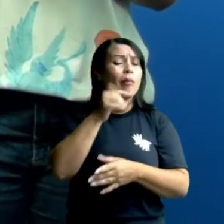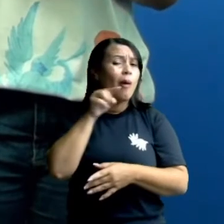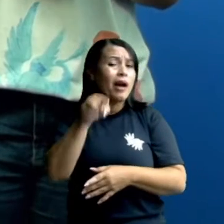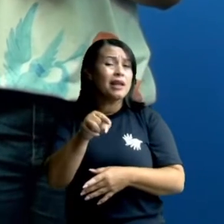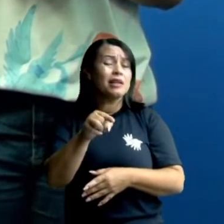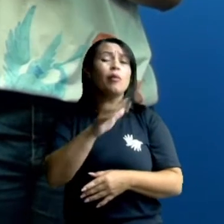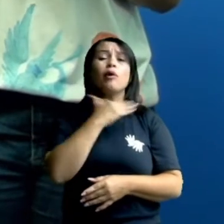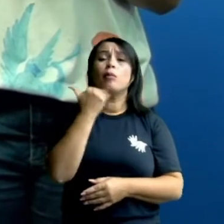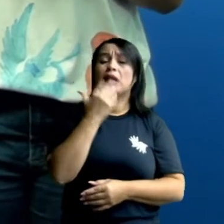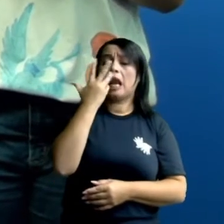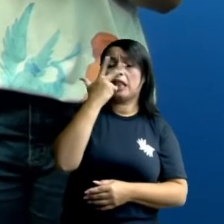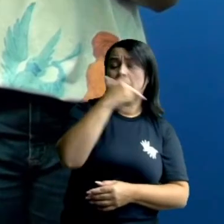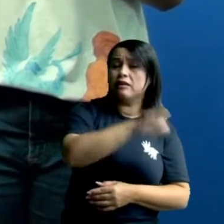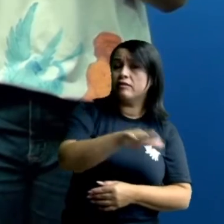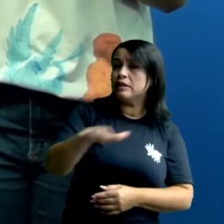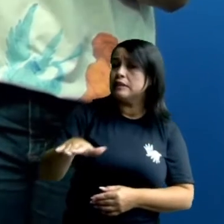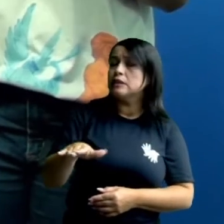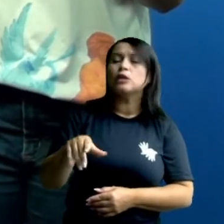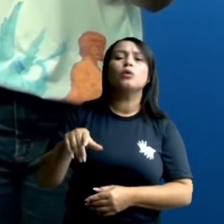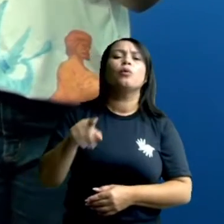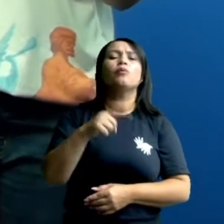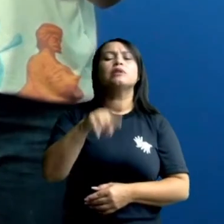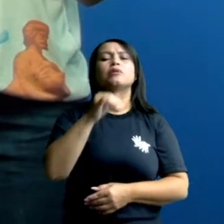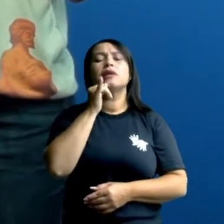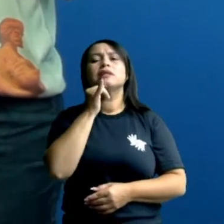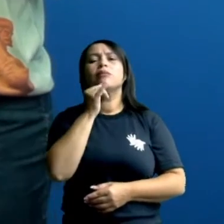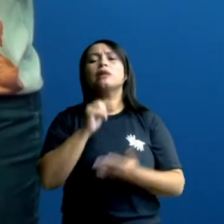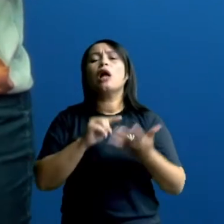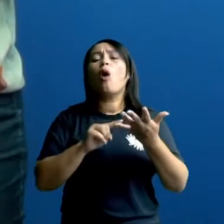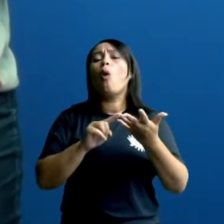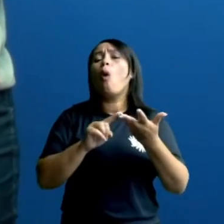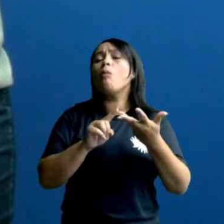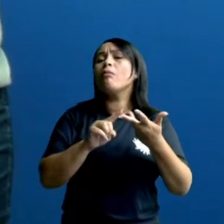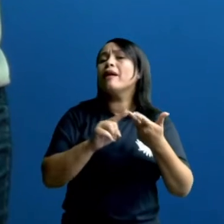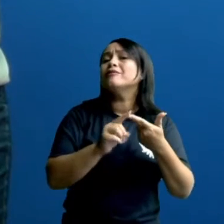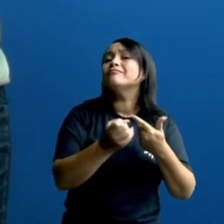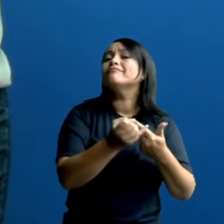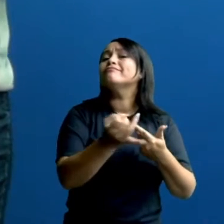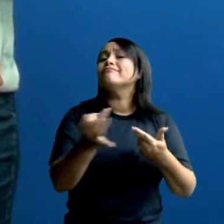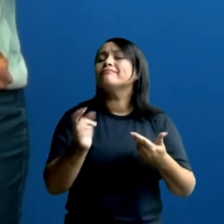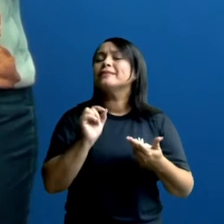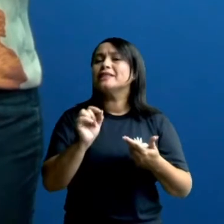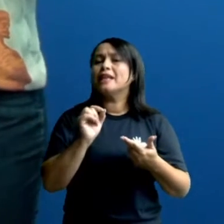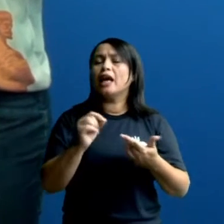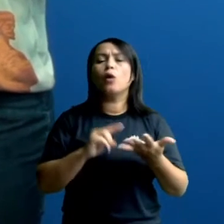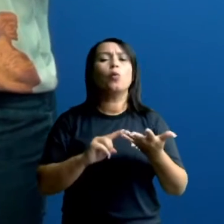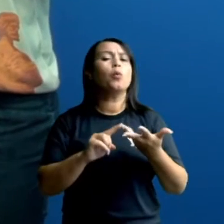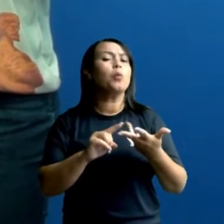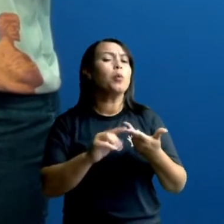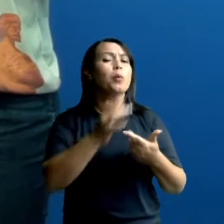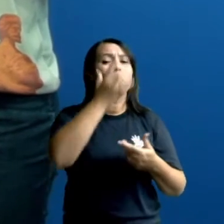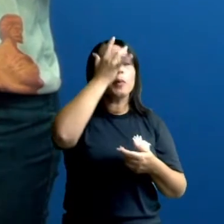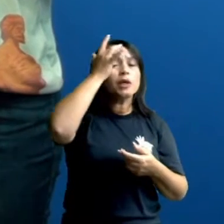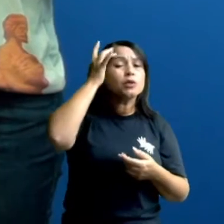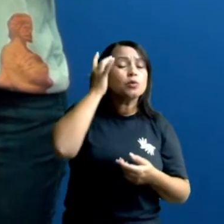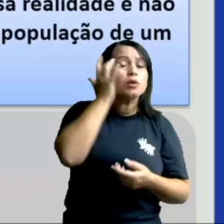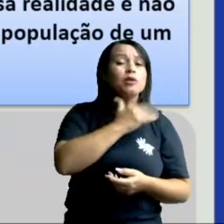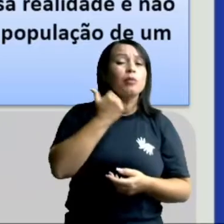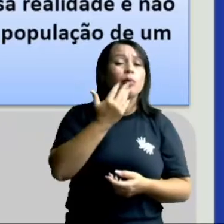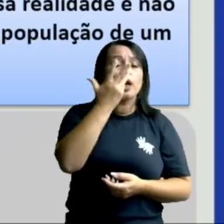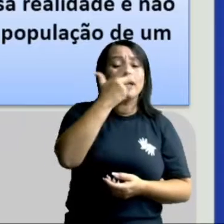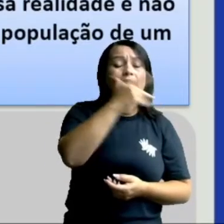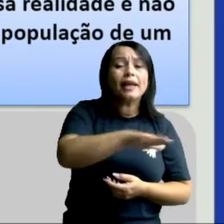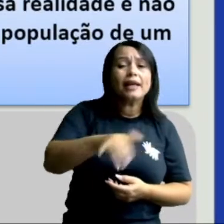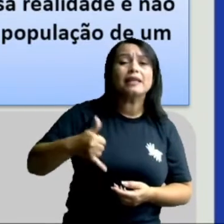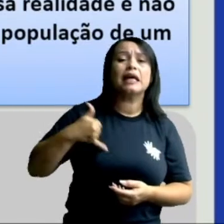que é mortalidade infantil? Primeiro, quem é que entra nessa contagem de mortalidade infantil? É o número de óbitos envolvendo crianças com